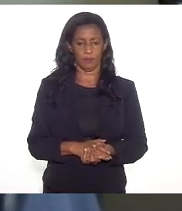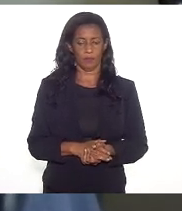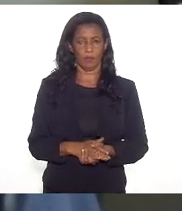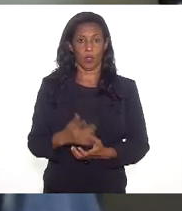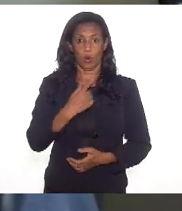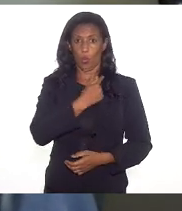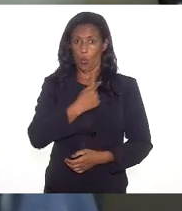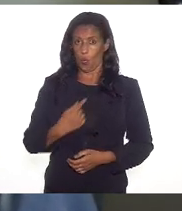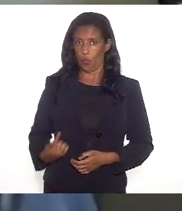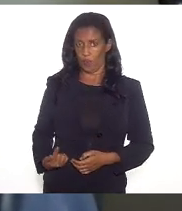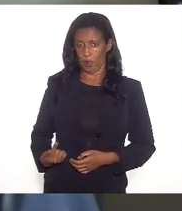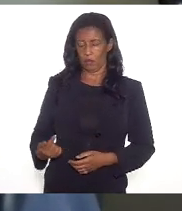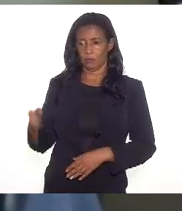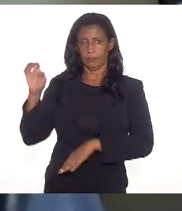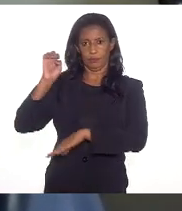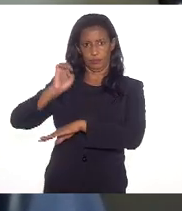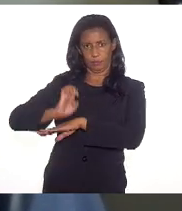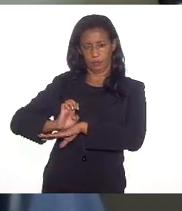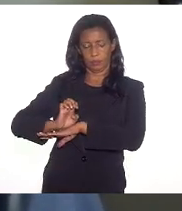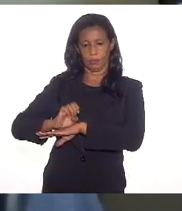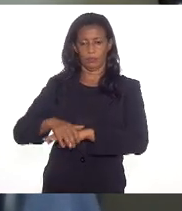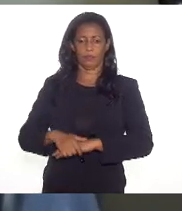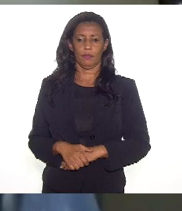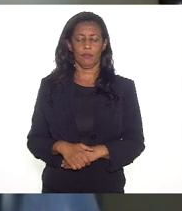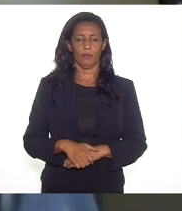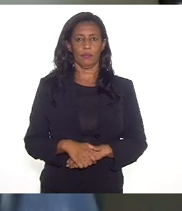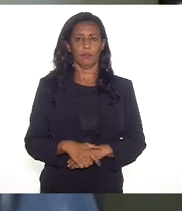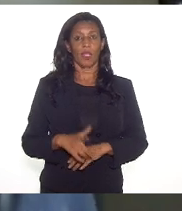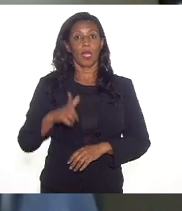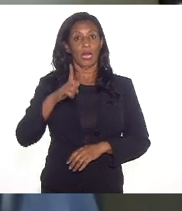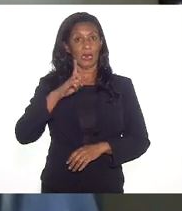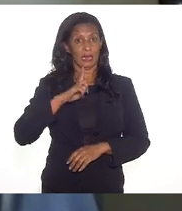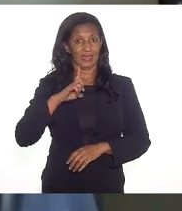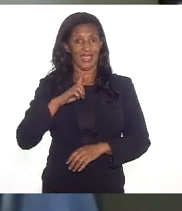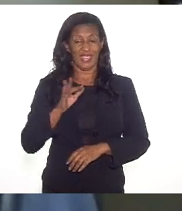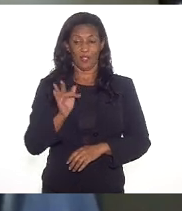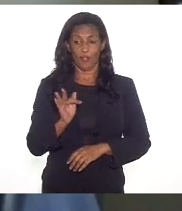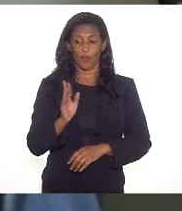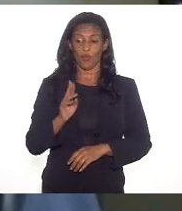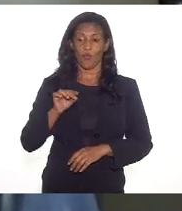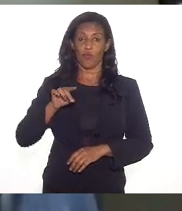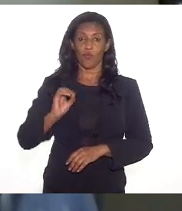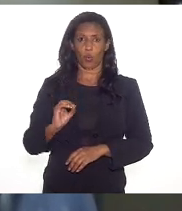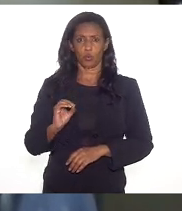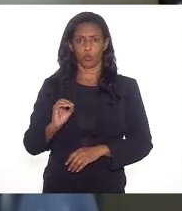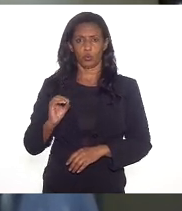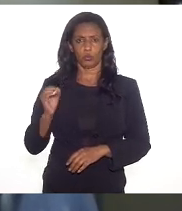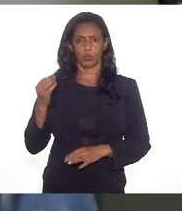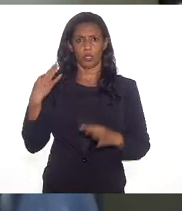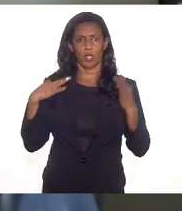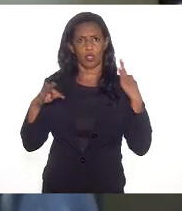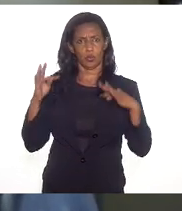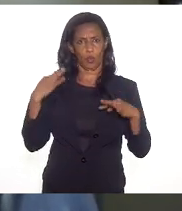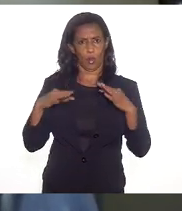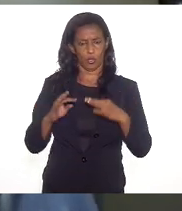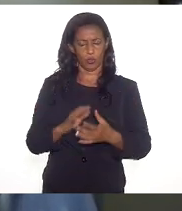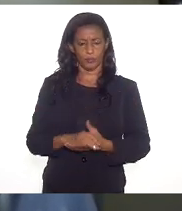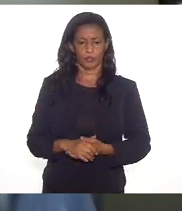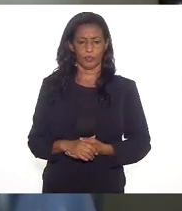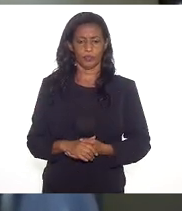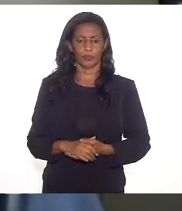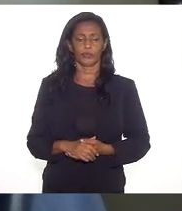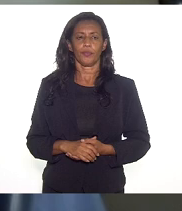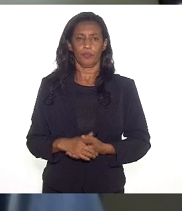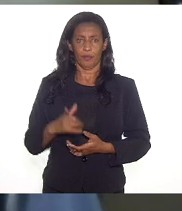governo do Estado, ele tem o Fundo de Transportes e tem a Câmara de Compensação